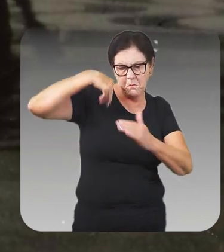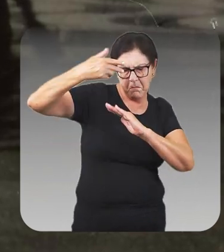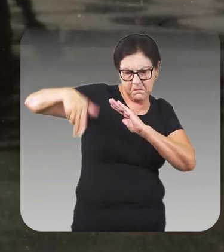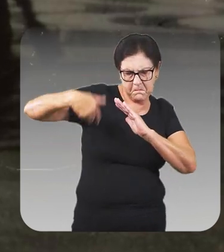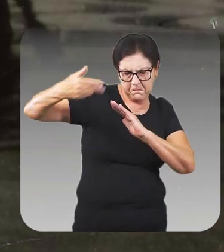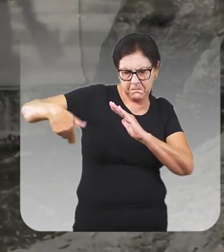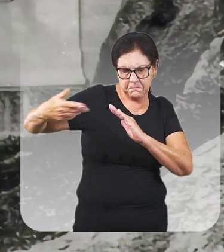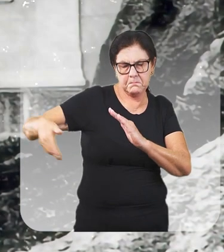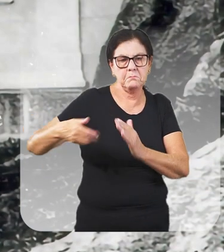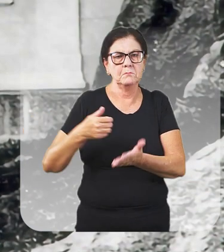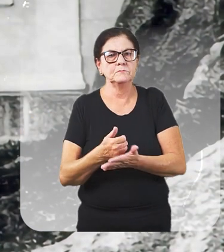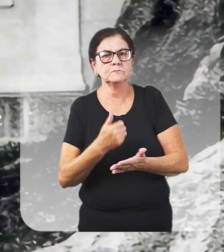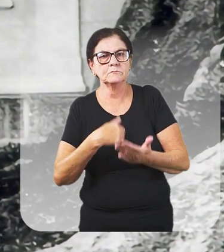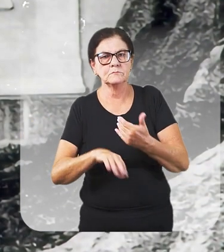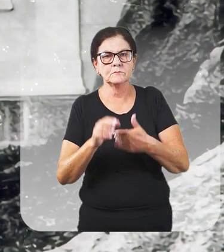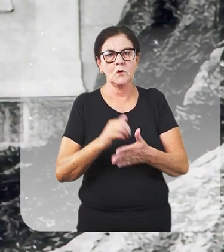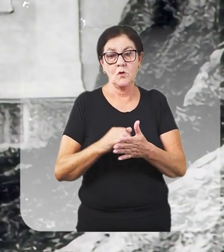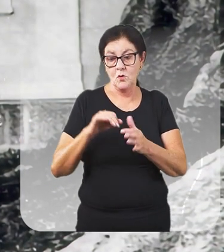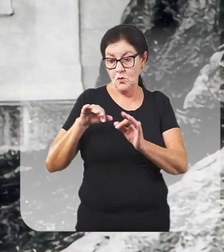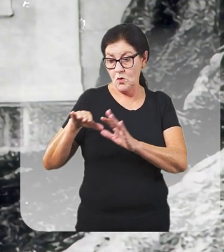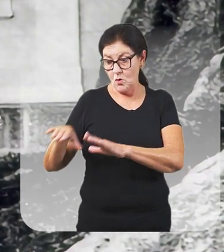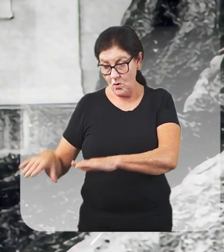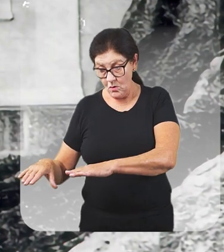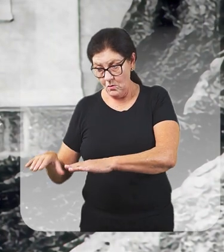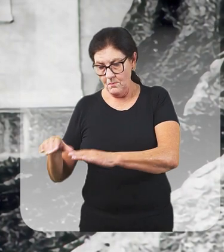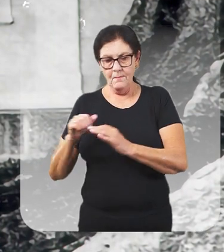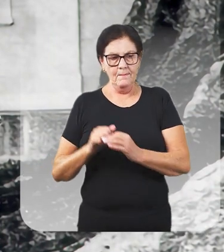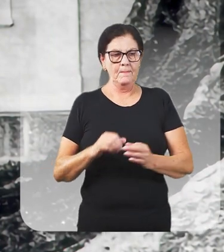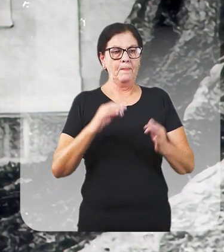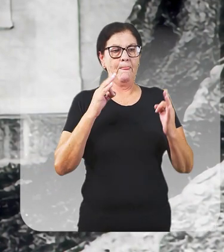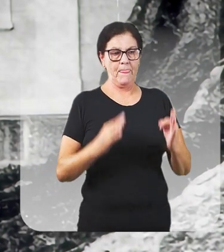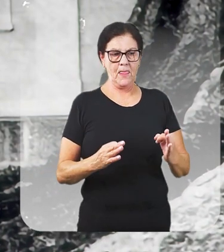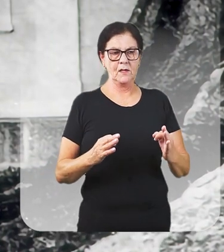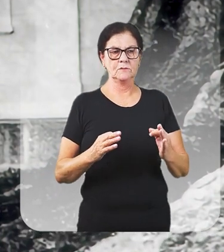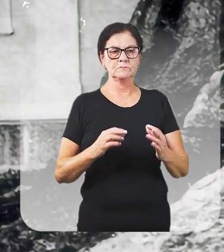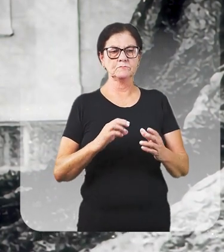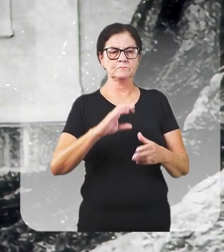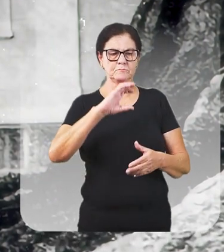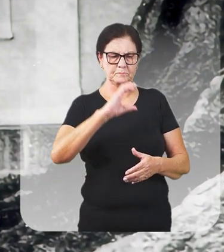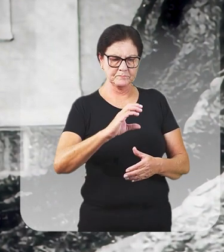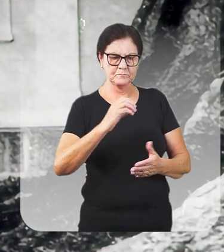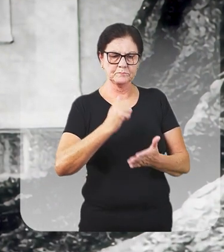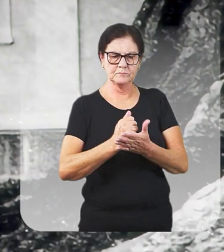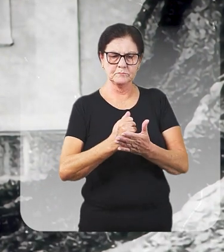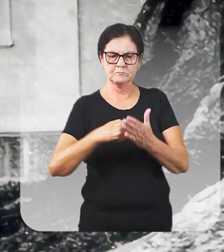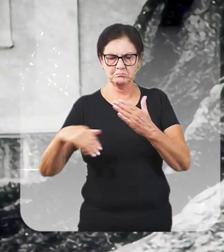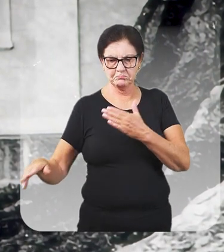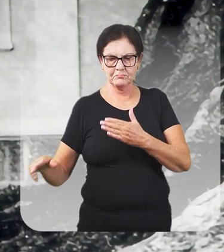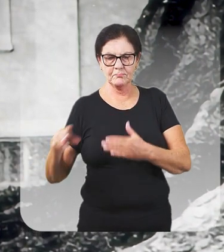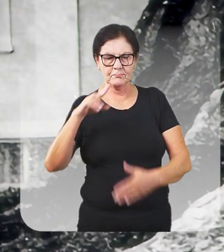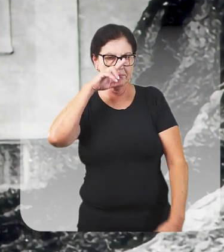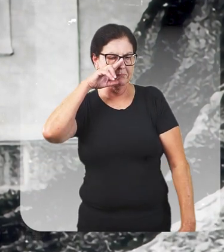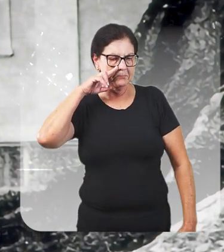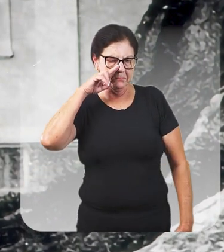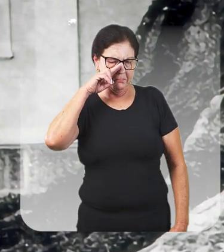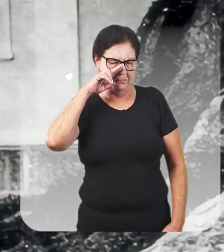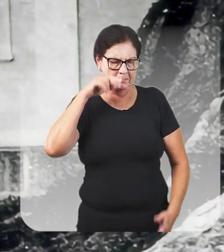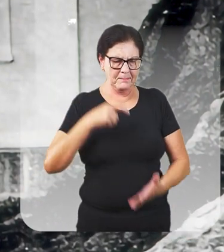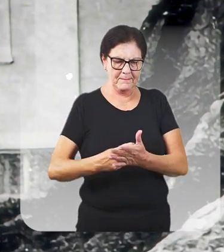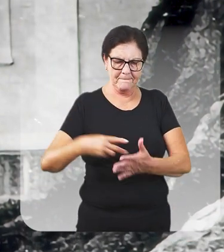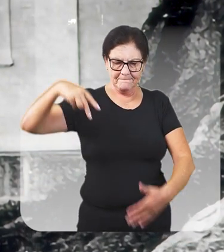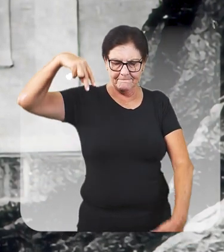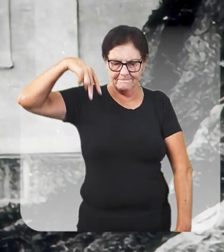se concretizou. Isolados, os revoltosos do Forte de Copacabana, liderados por oficiais como Newton